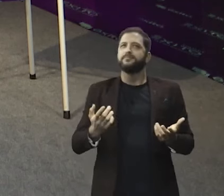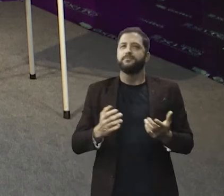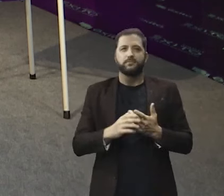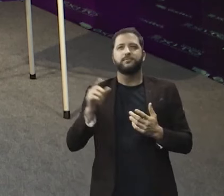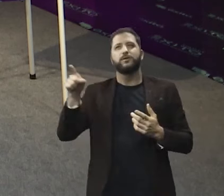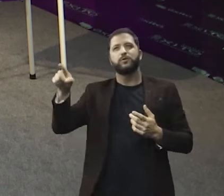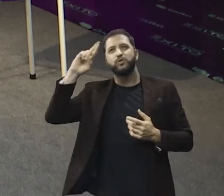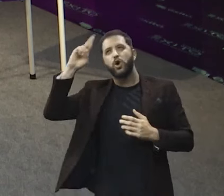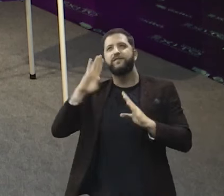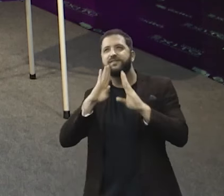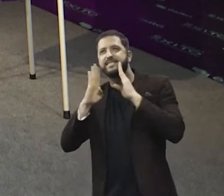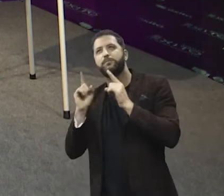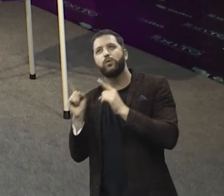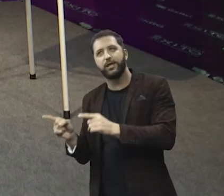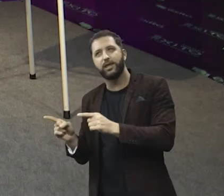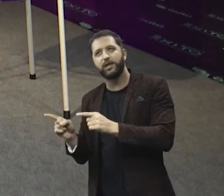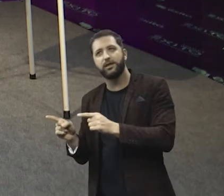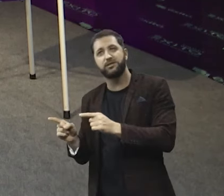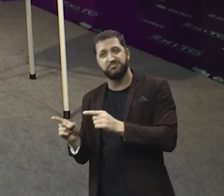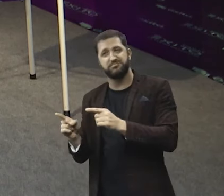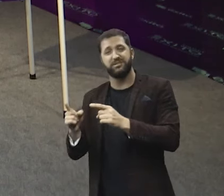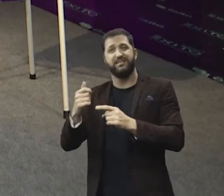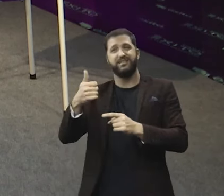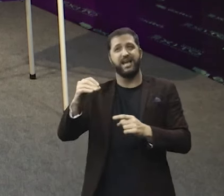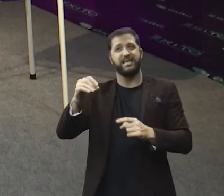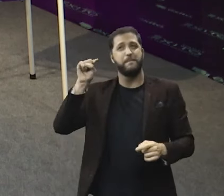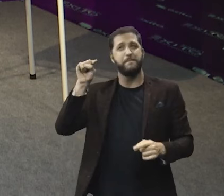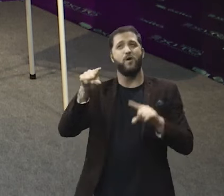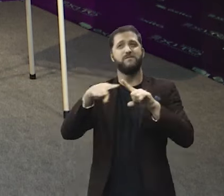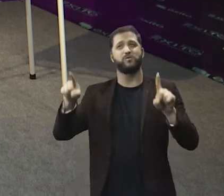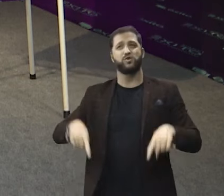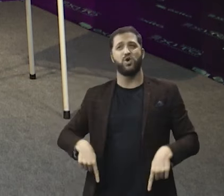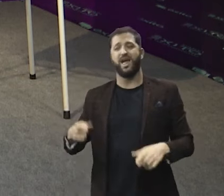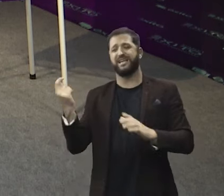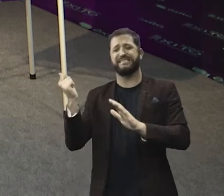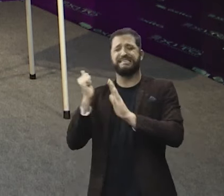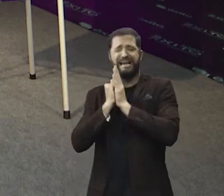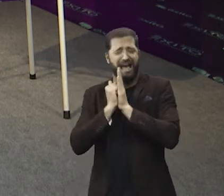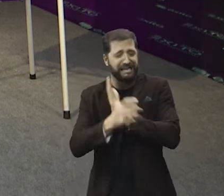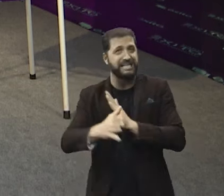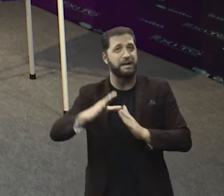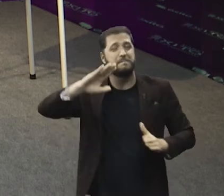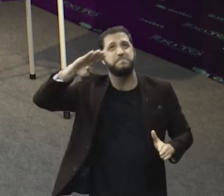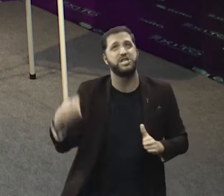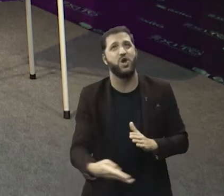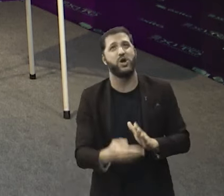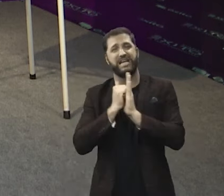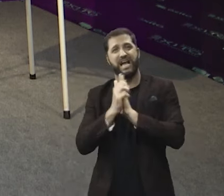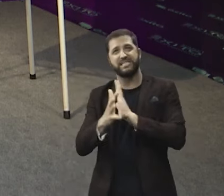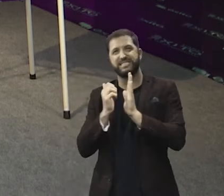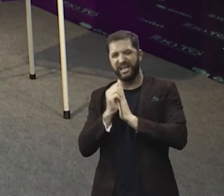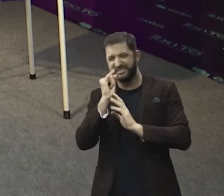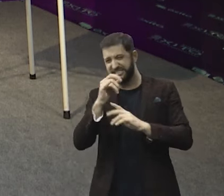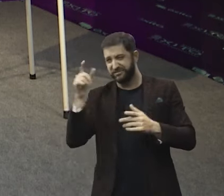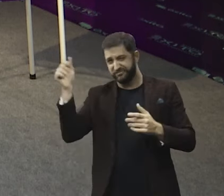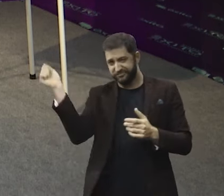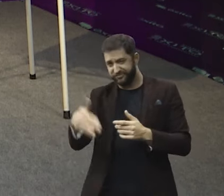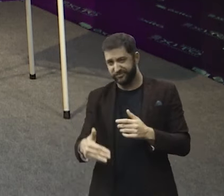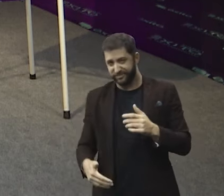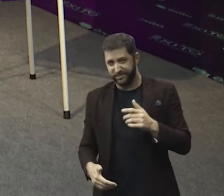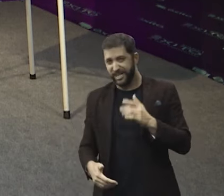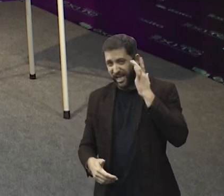ele ia contratar mais de 10.000 funcionários tá gastando bilhões se o trem não fosse surreal